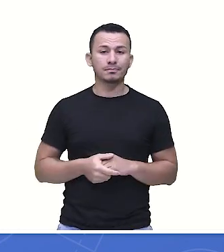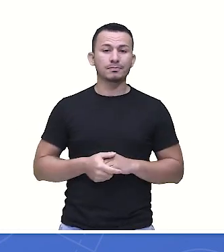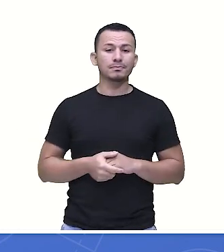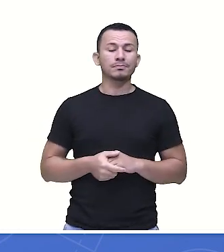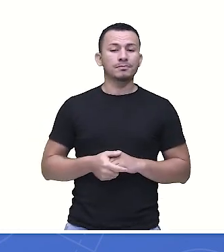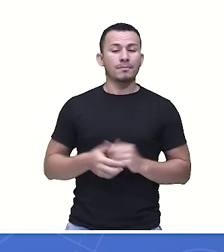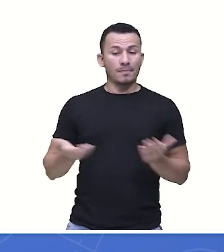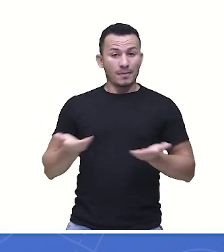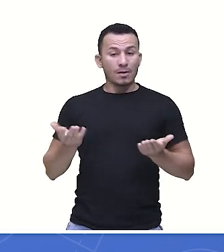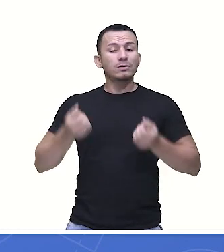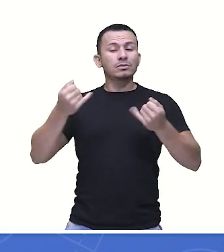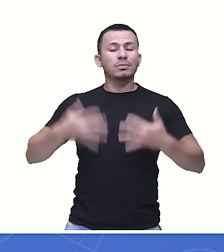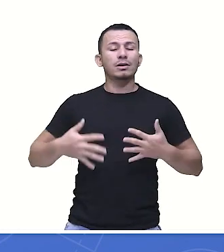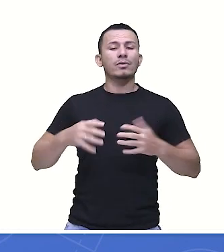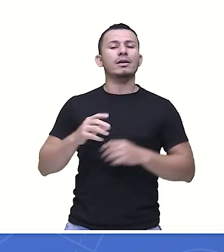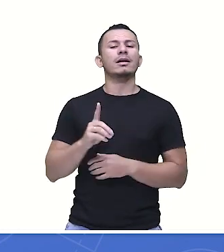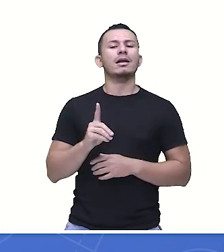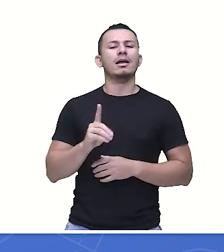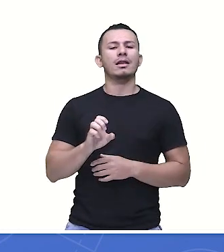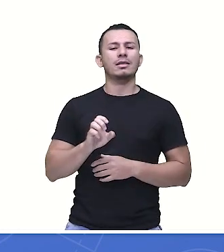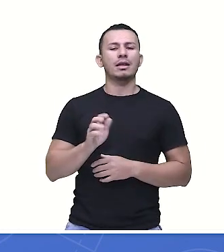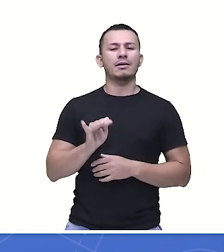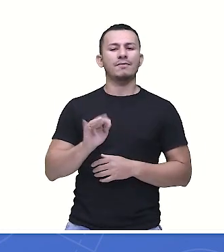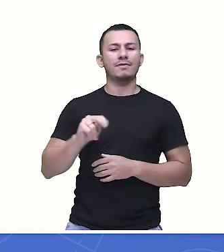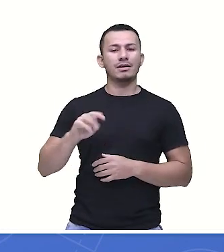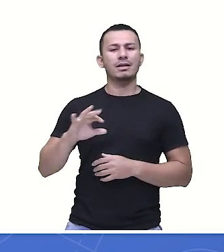escola, né, já que nós estamos falando de escola, certo?